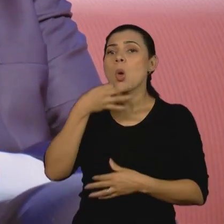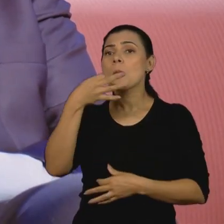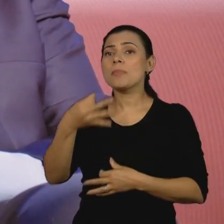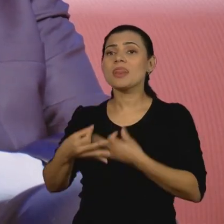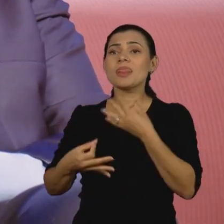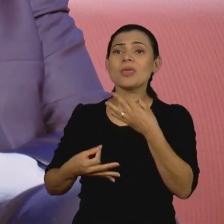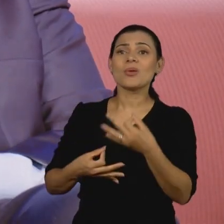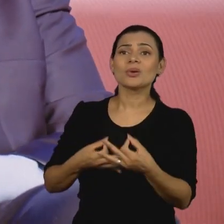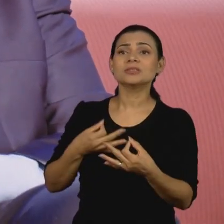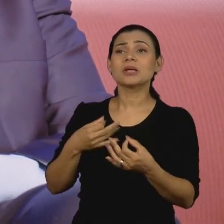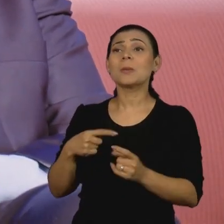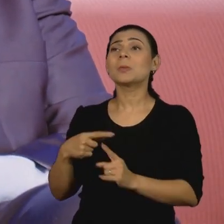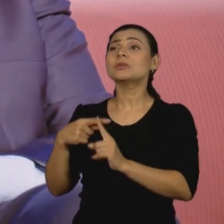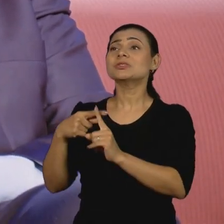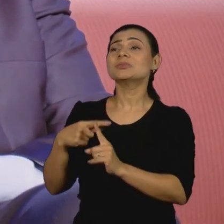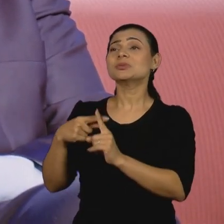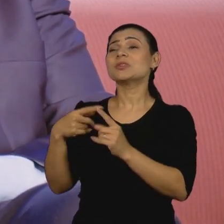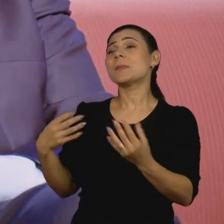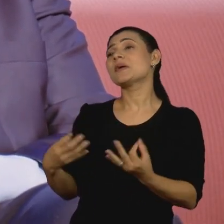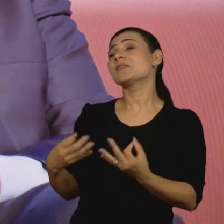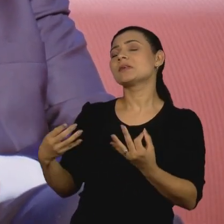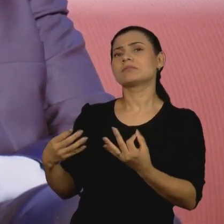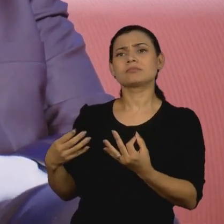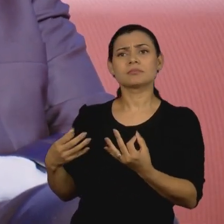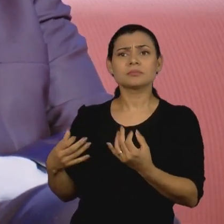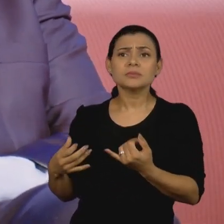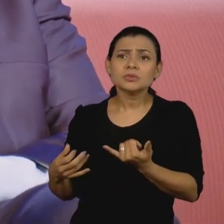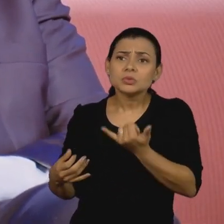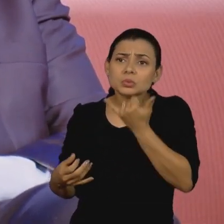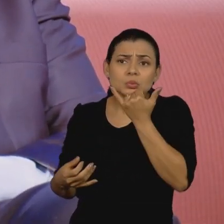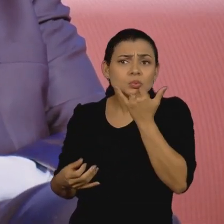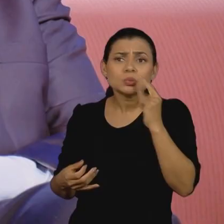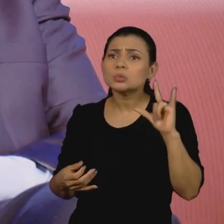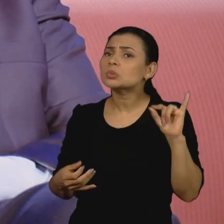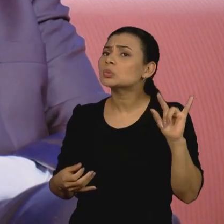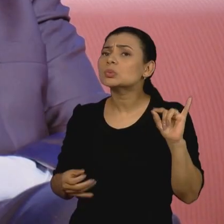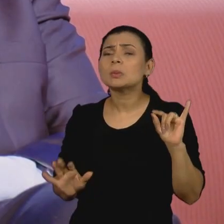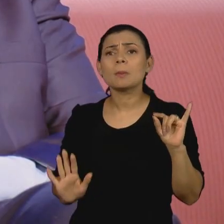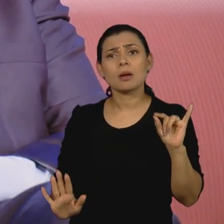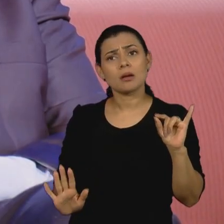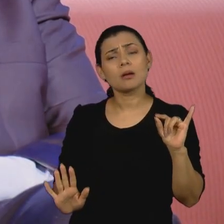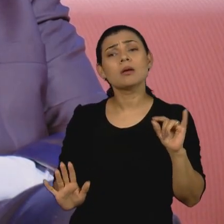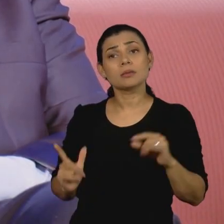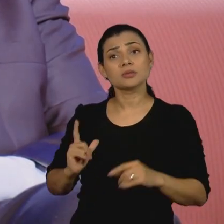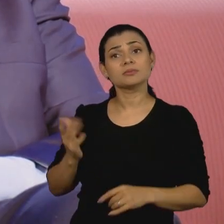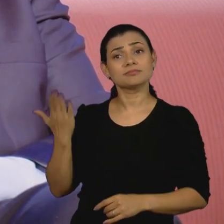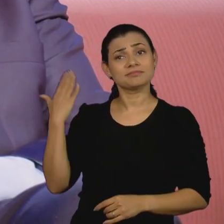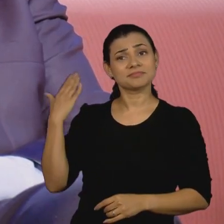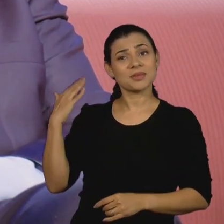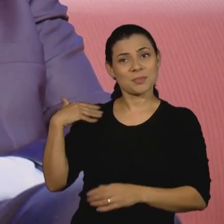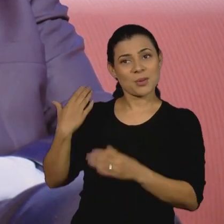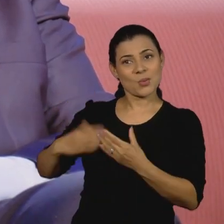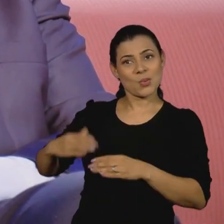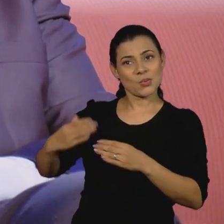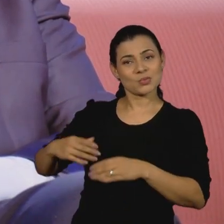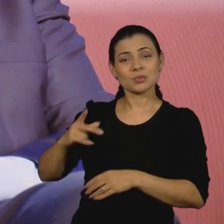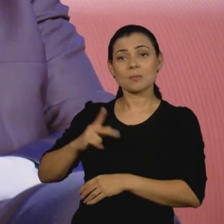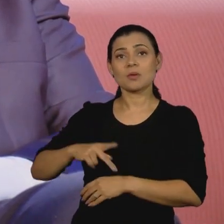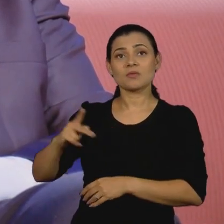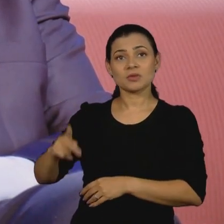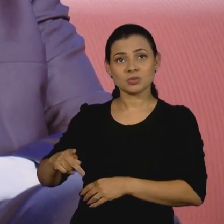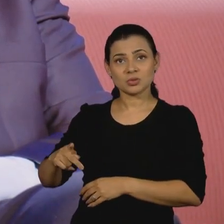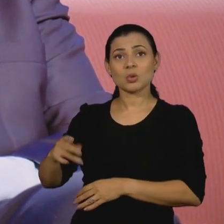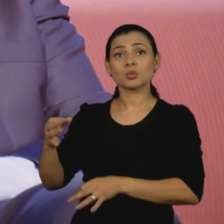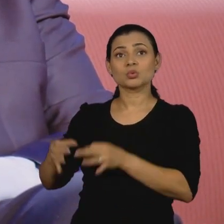opiniões positivas, porque imperfeição... Eu tinha um examinador do meu concurso, o professor